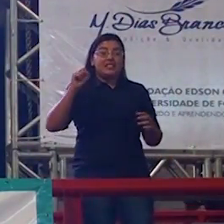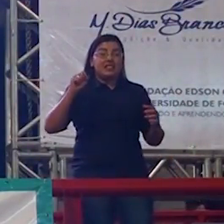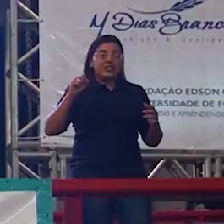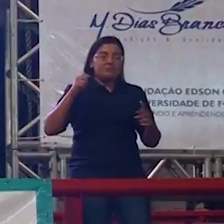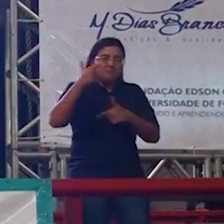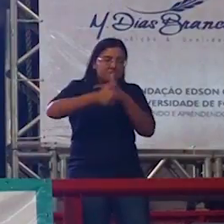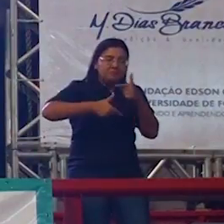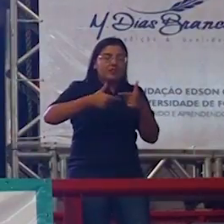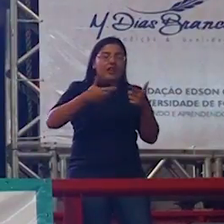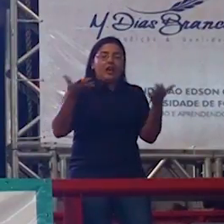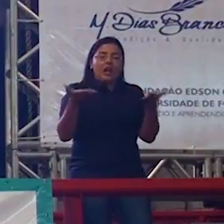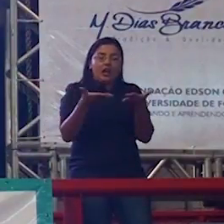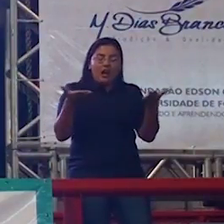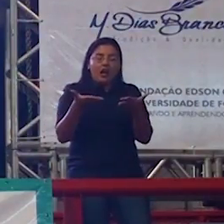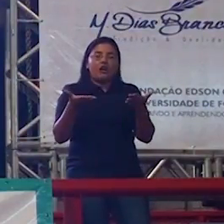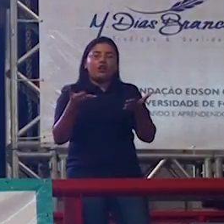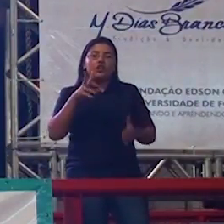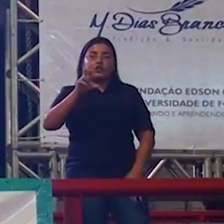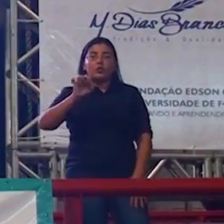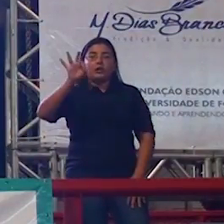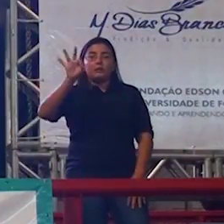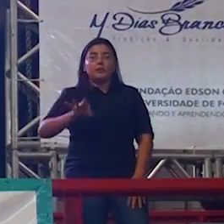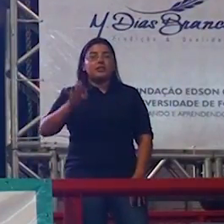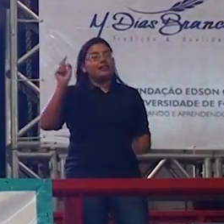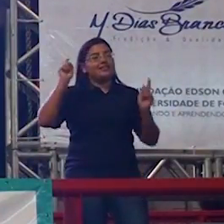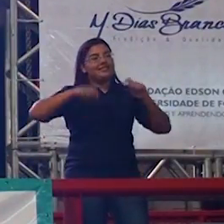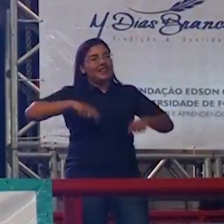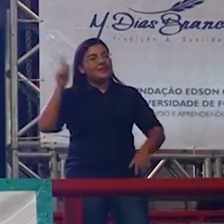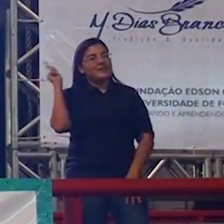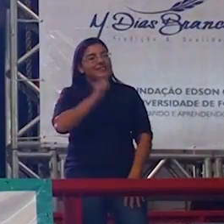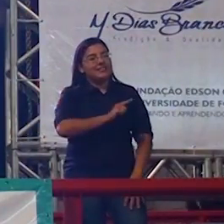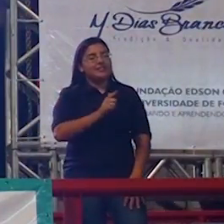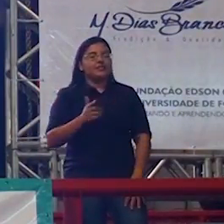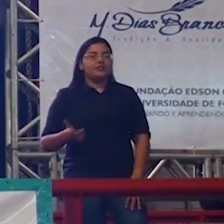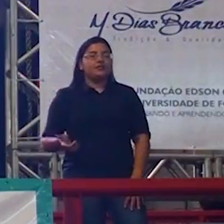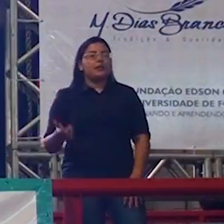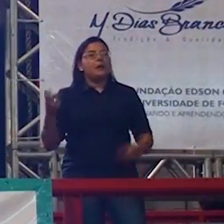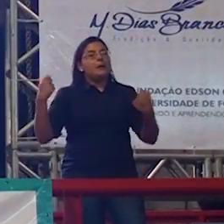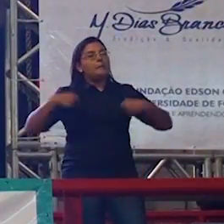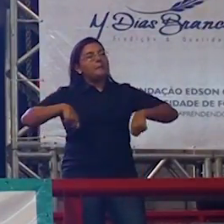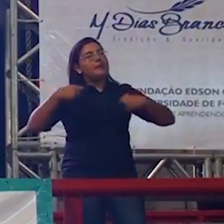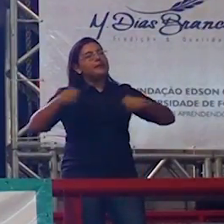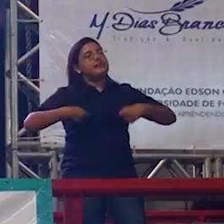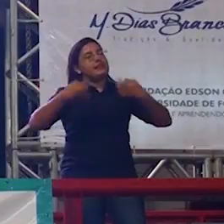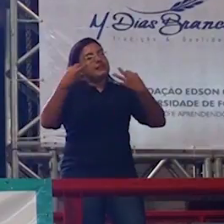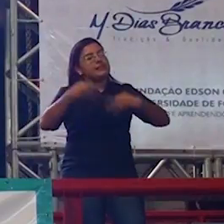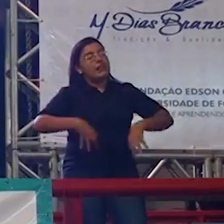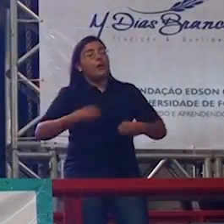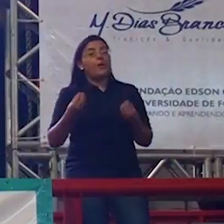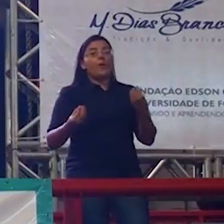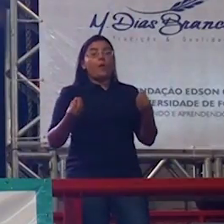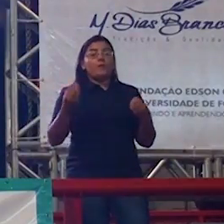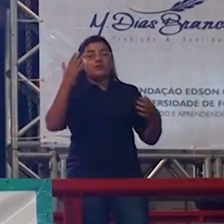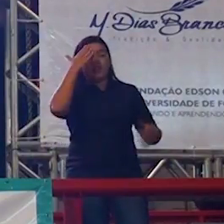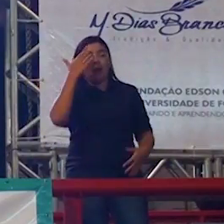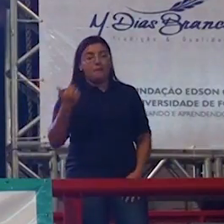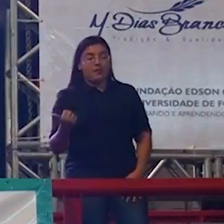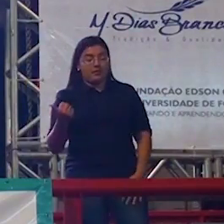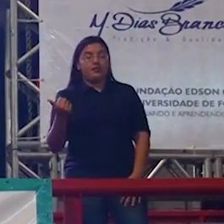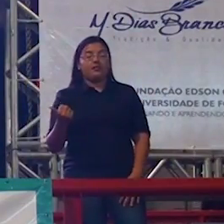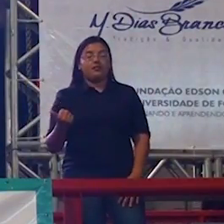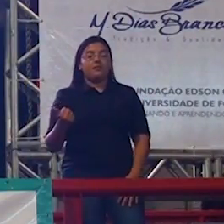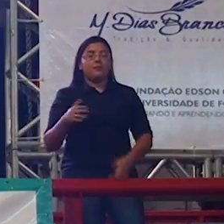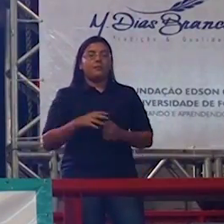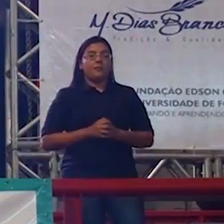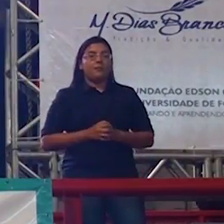chutar, você tem agora 50% de chance de acerto. Então até chutar, você tem que saber chutar, né?